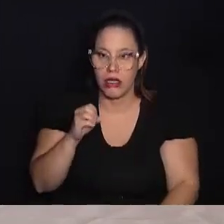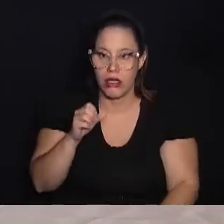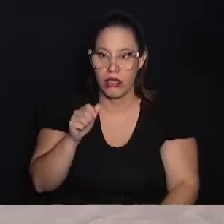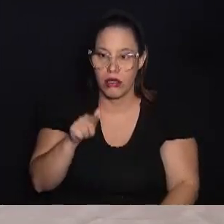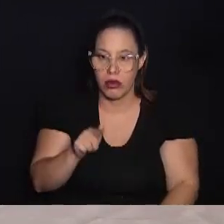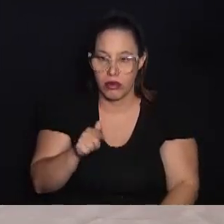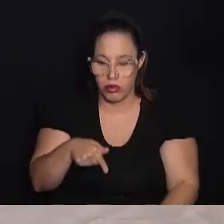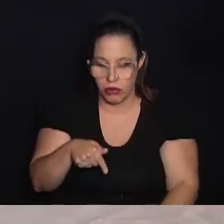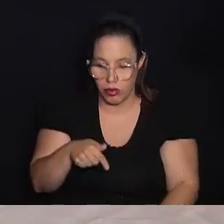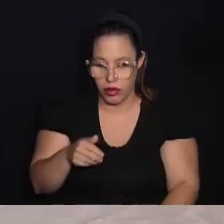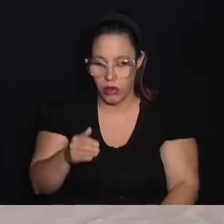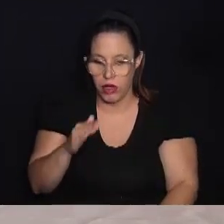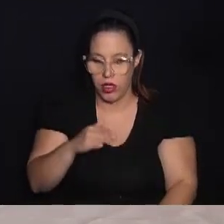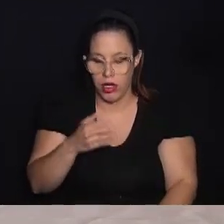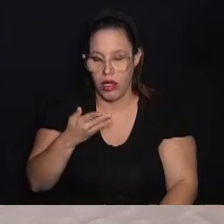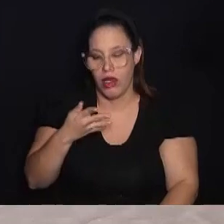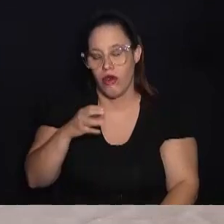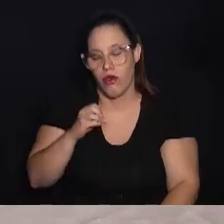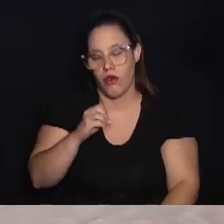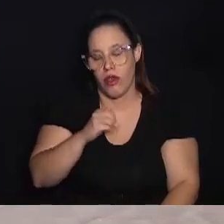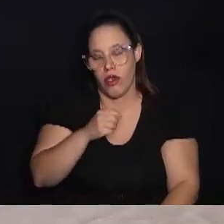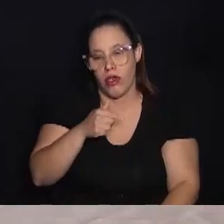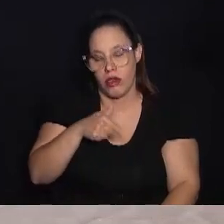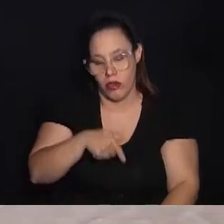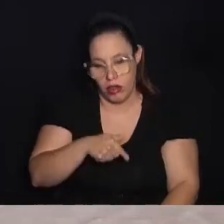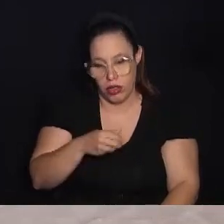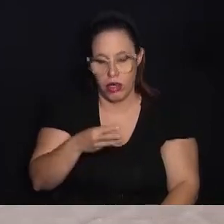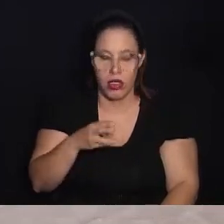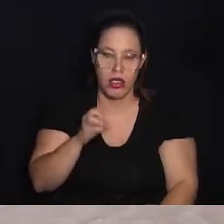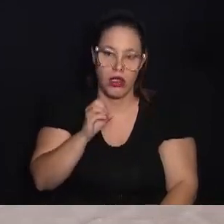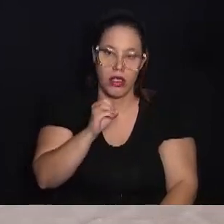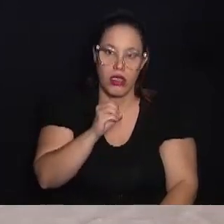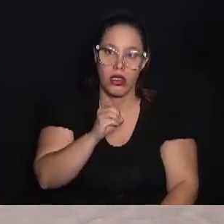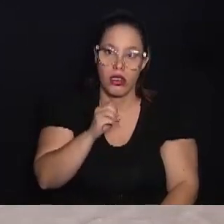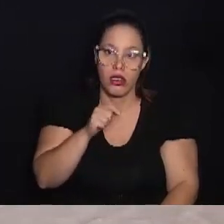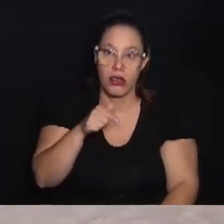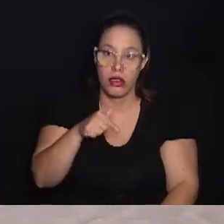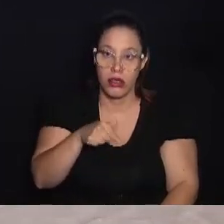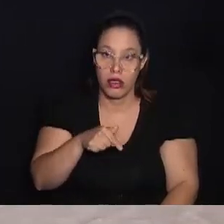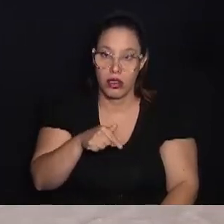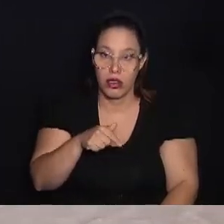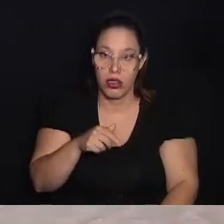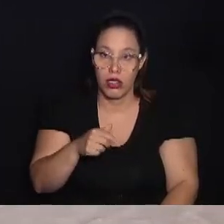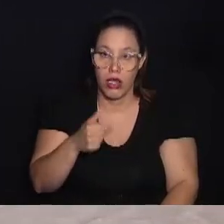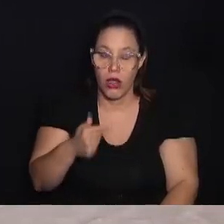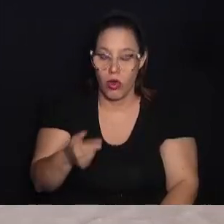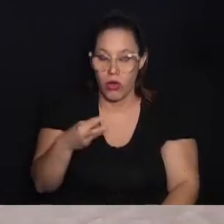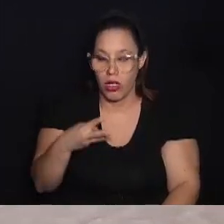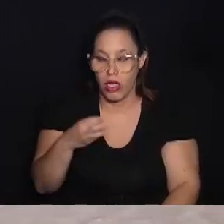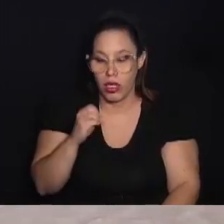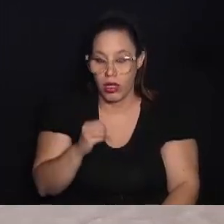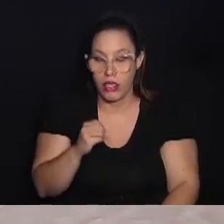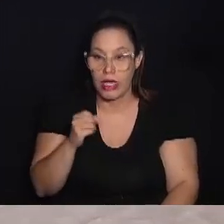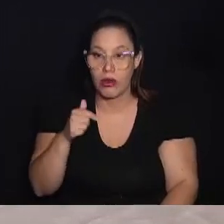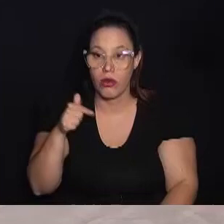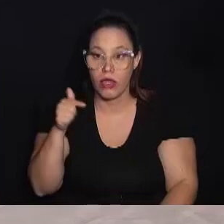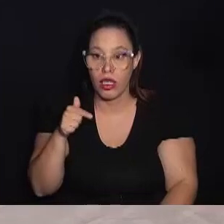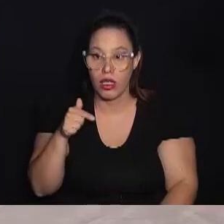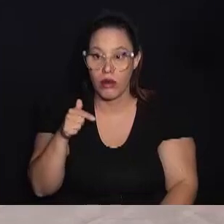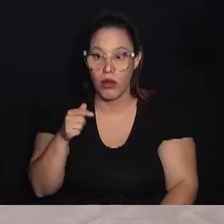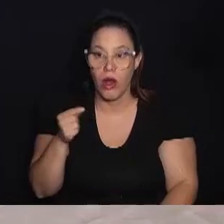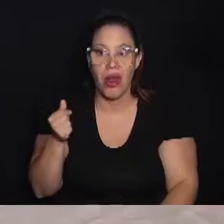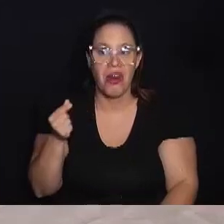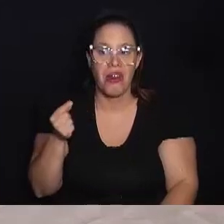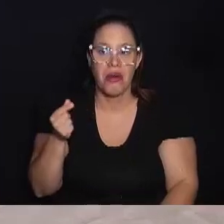450, baixou para 400, aí baixou para 350, 300, já está em, algumas marcas estão em 230 gramas. O preço é o mesmo. E o